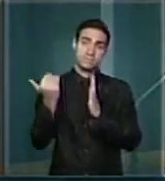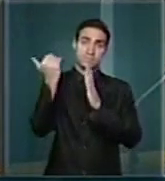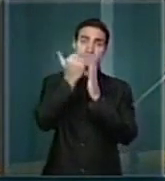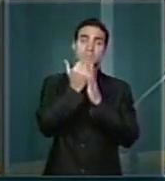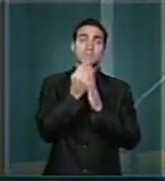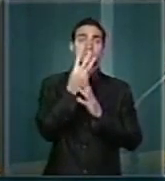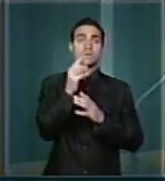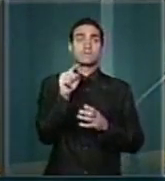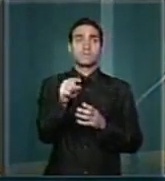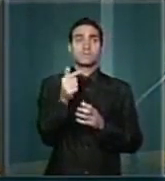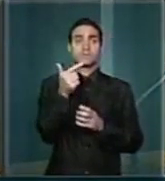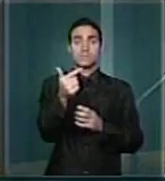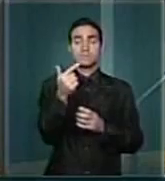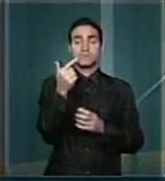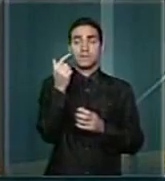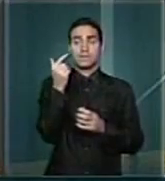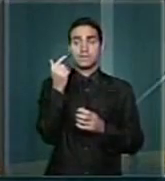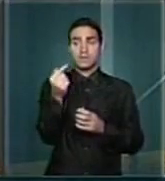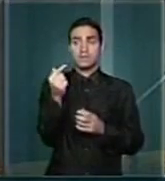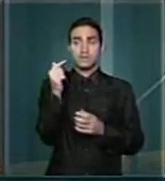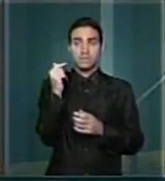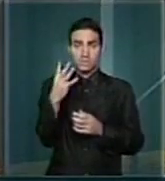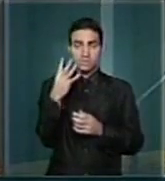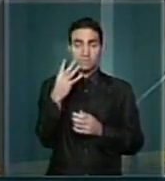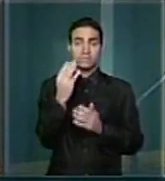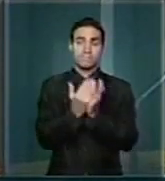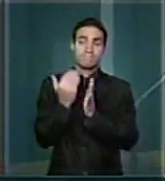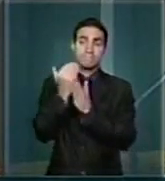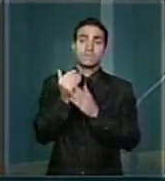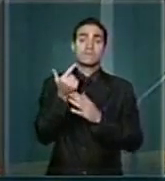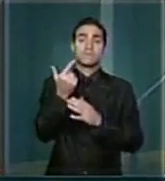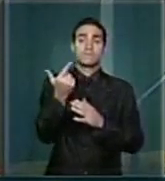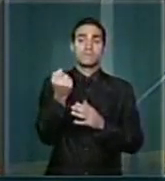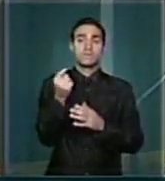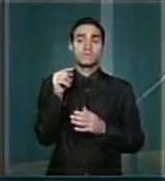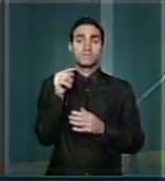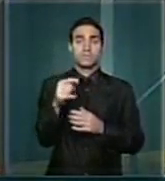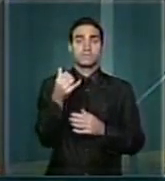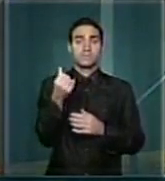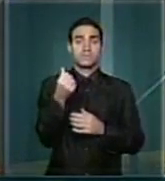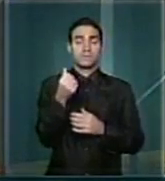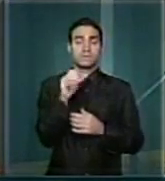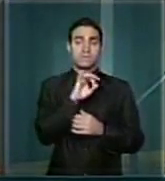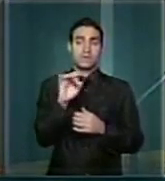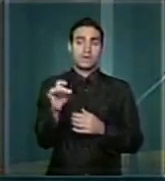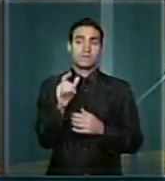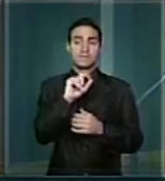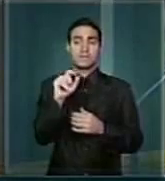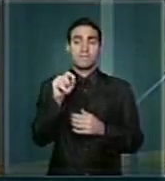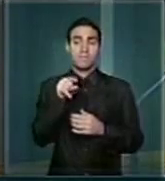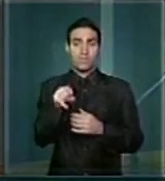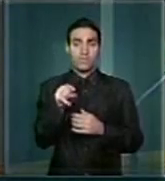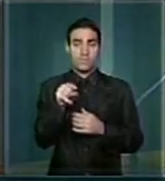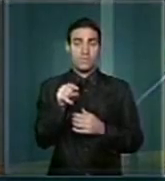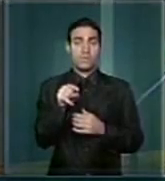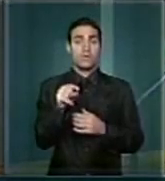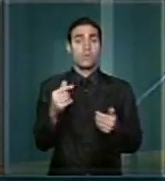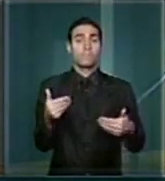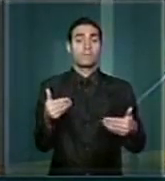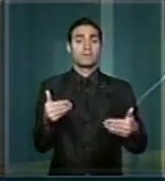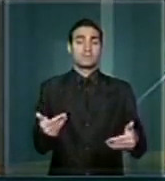para 3.274, elevando a taxa para 20,6 para cada 100 mil habitantes. O Ministério